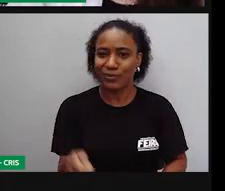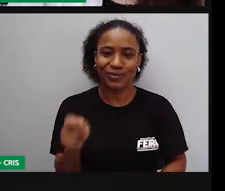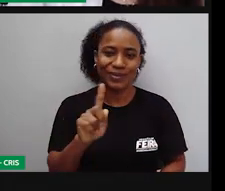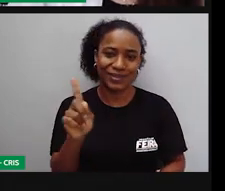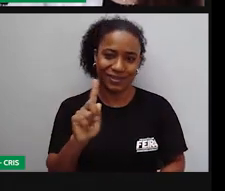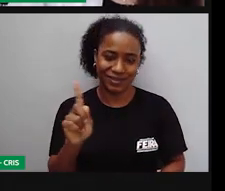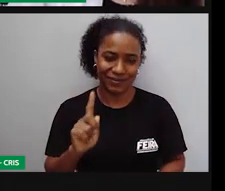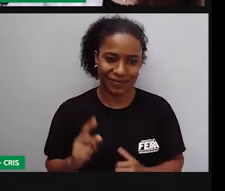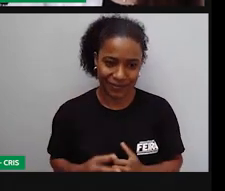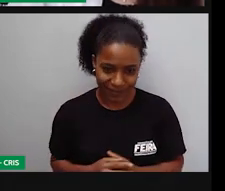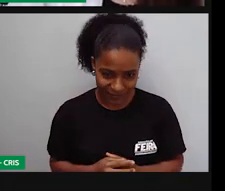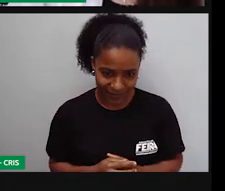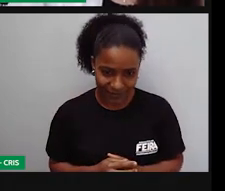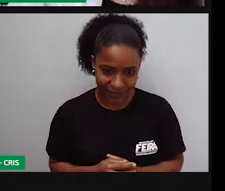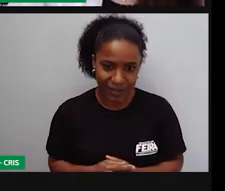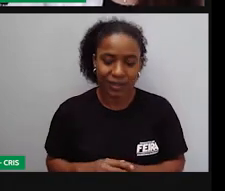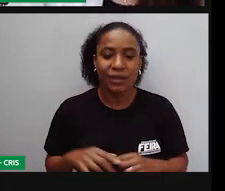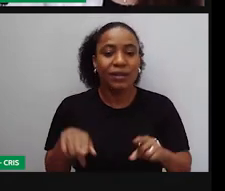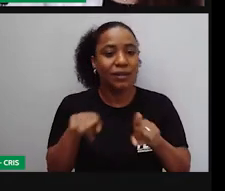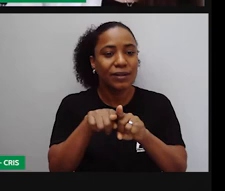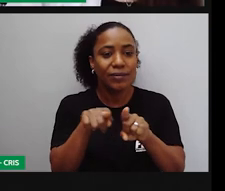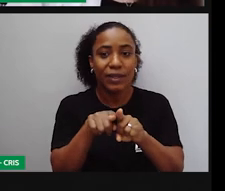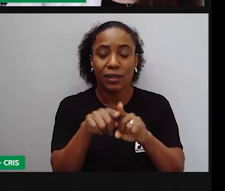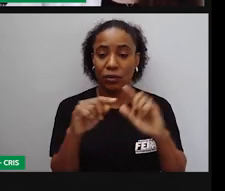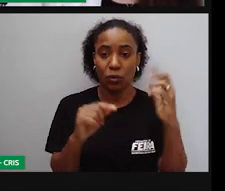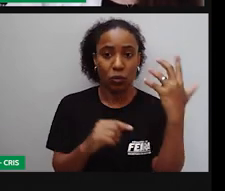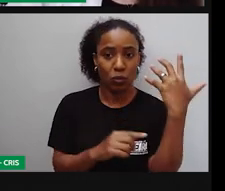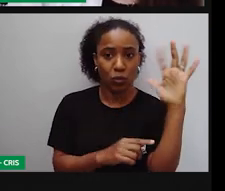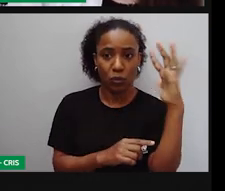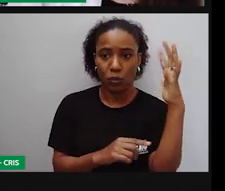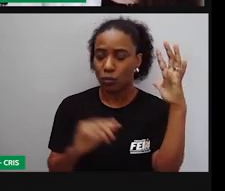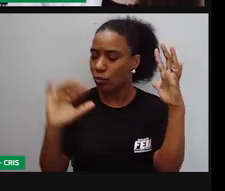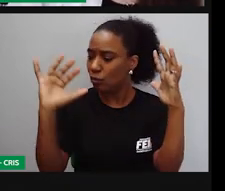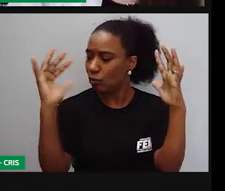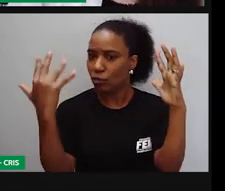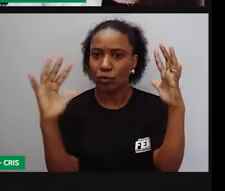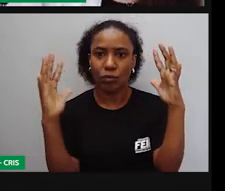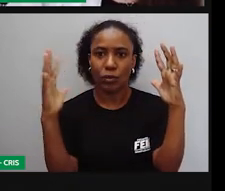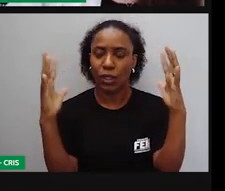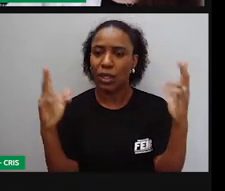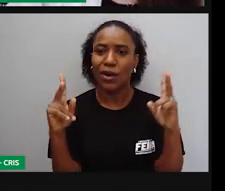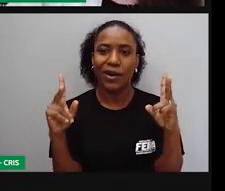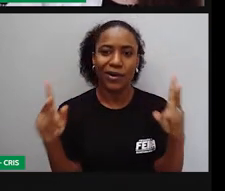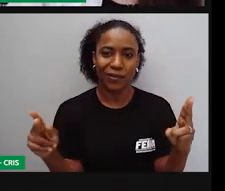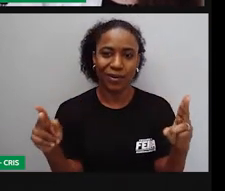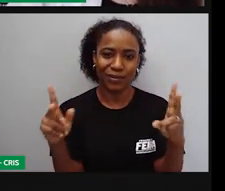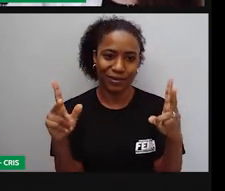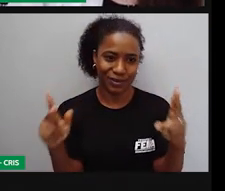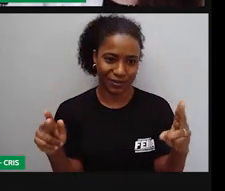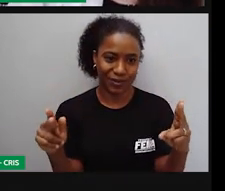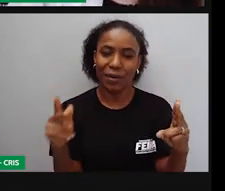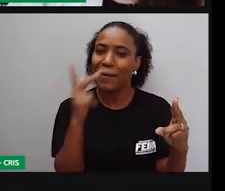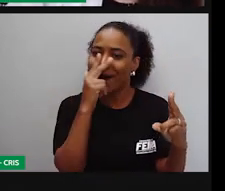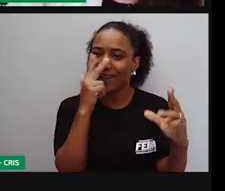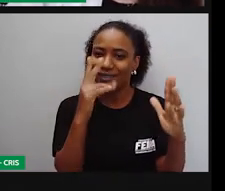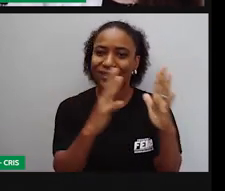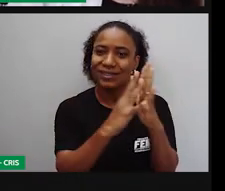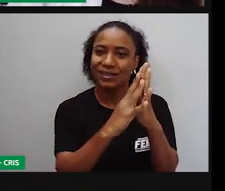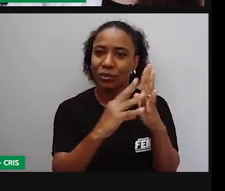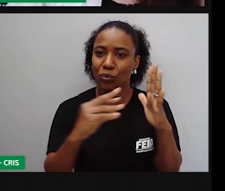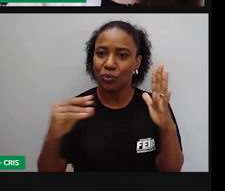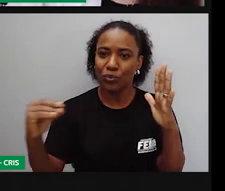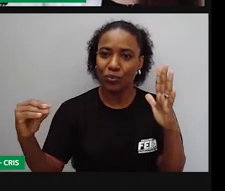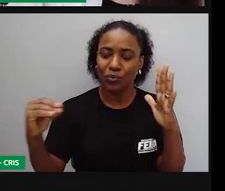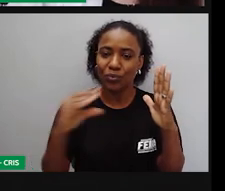reprodução sexual representam a mesma composição genética daqueles que originaram, sendo, portanto, chamado de clones. De